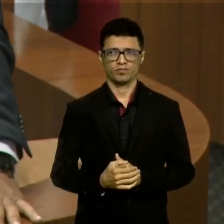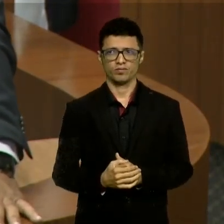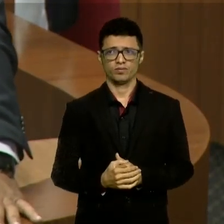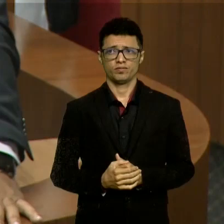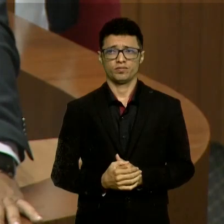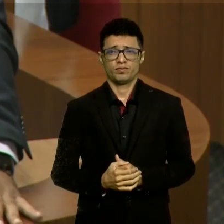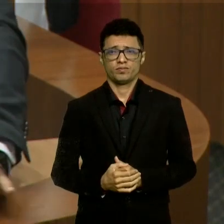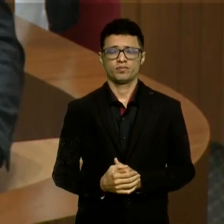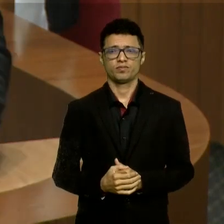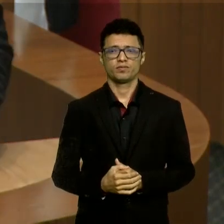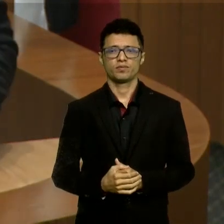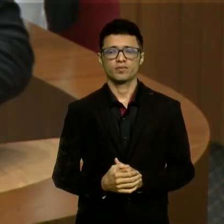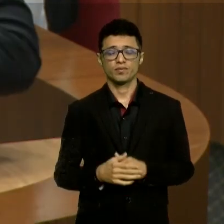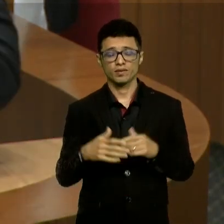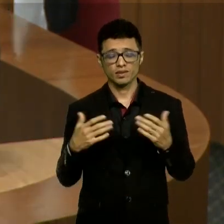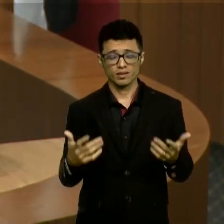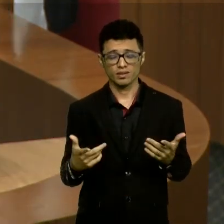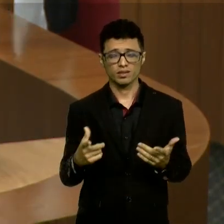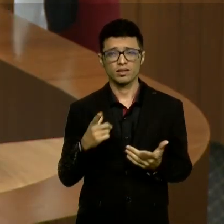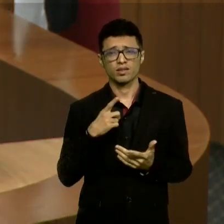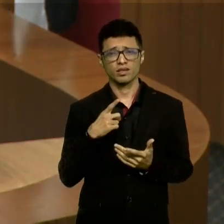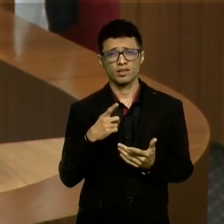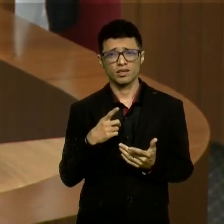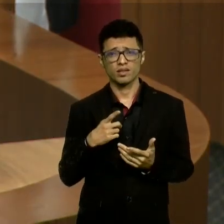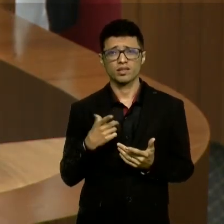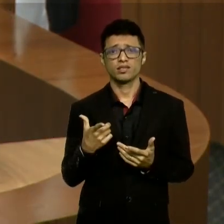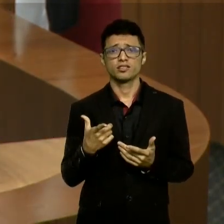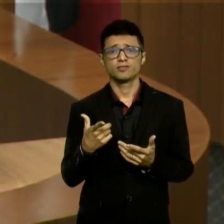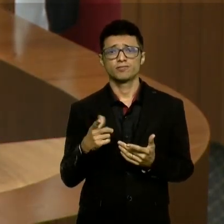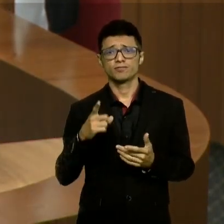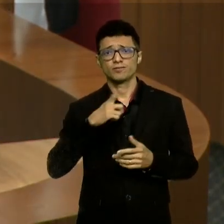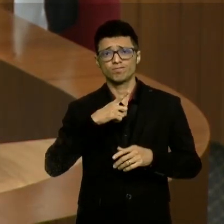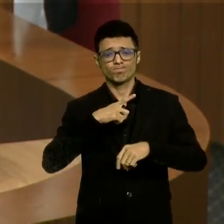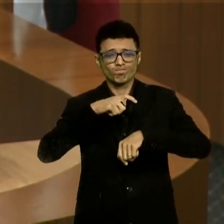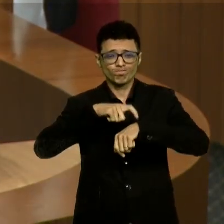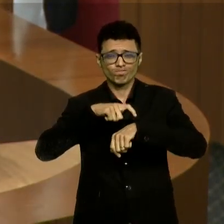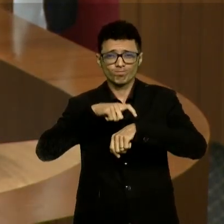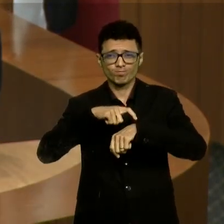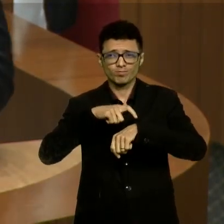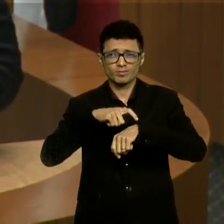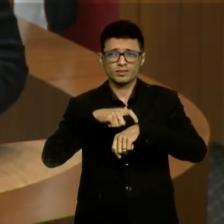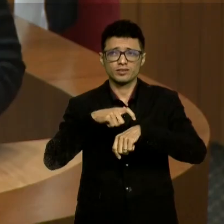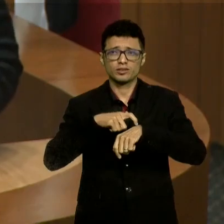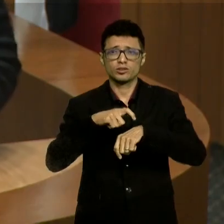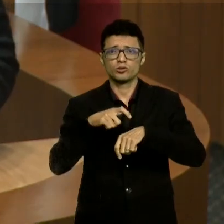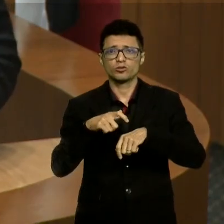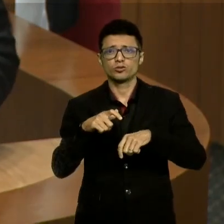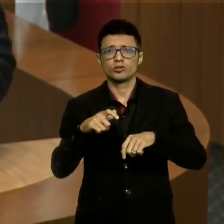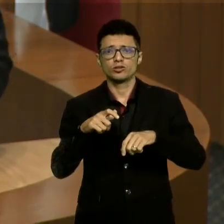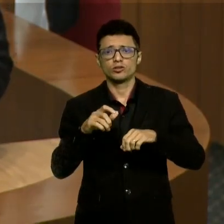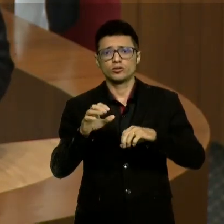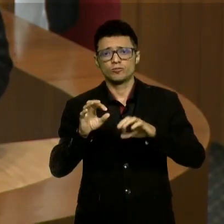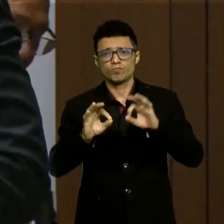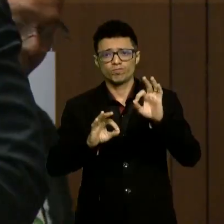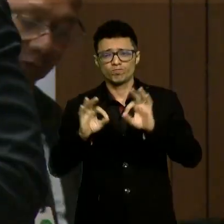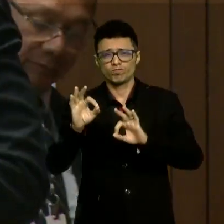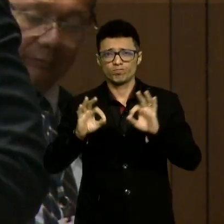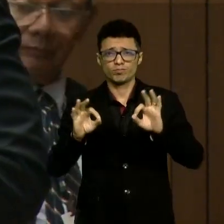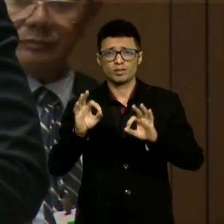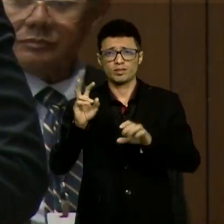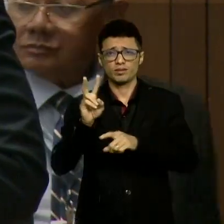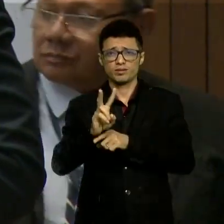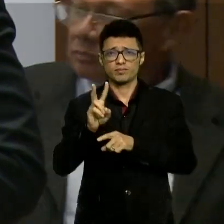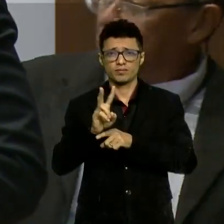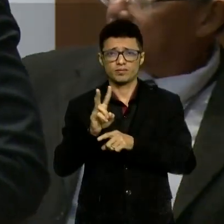Eles dividem as poucas condições que eles já têm para garantir a saúde e a proteção